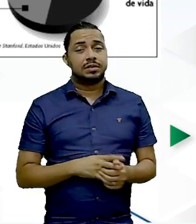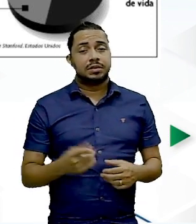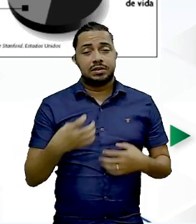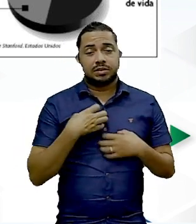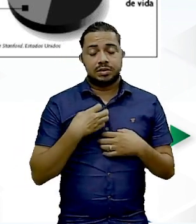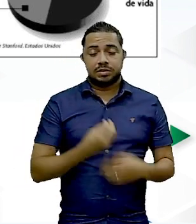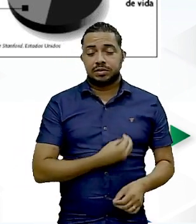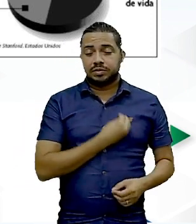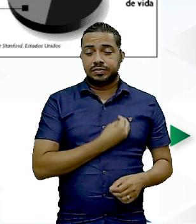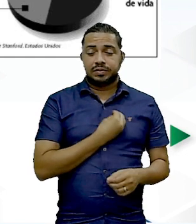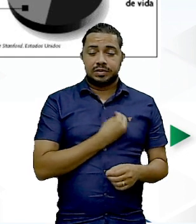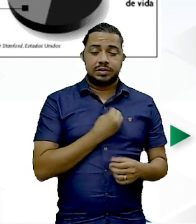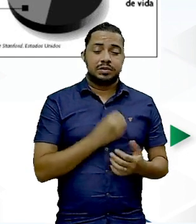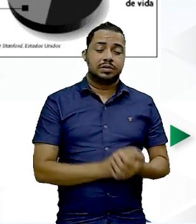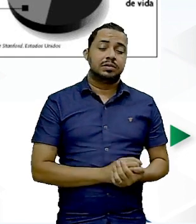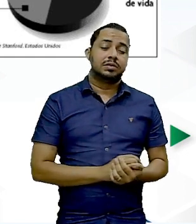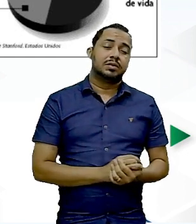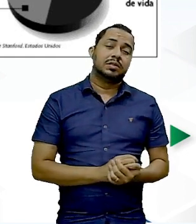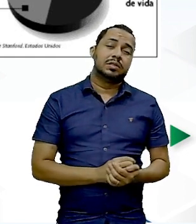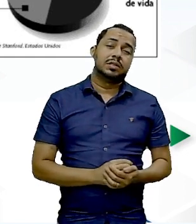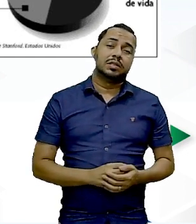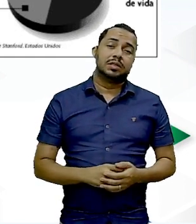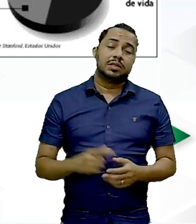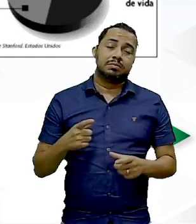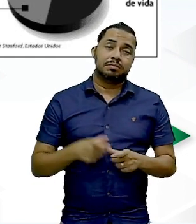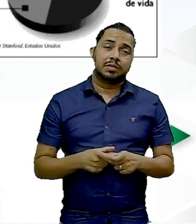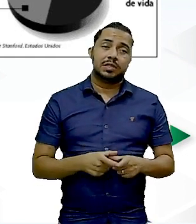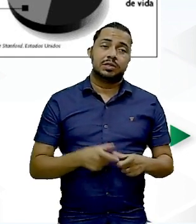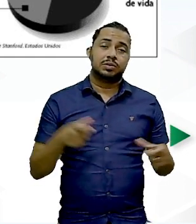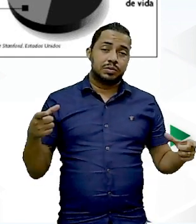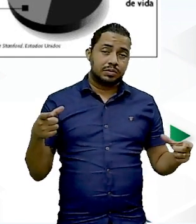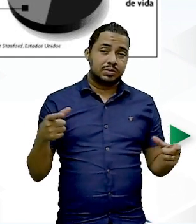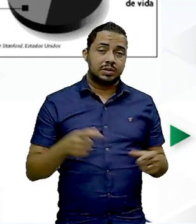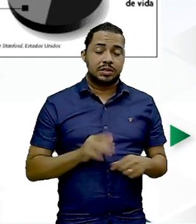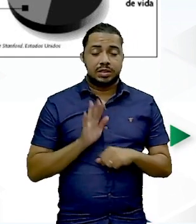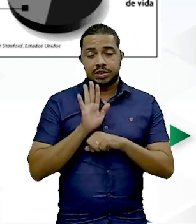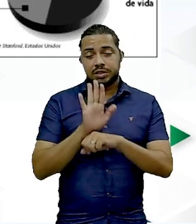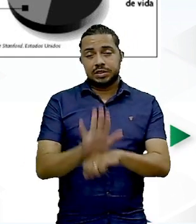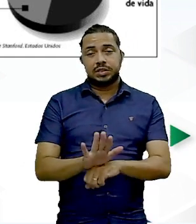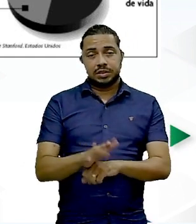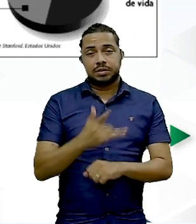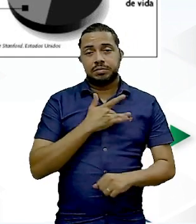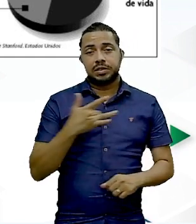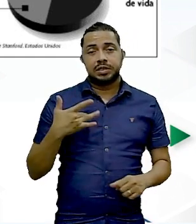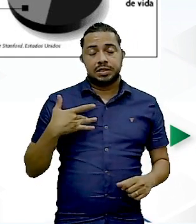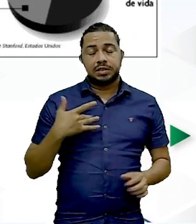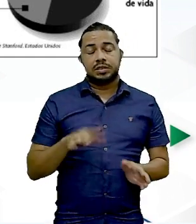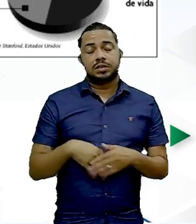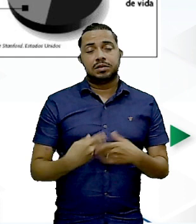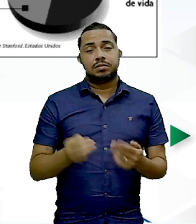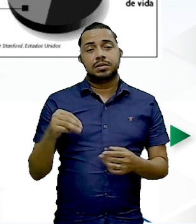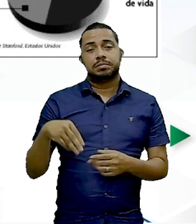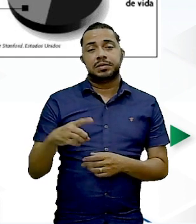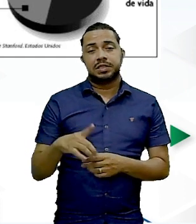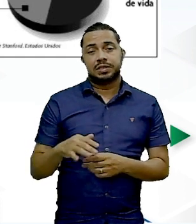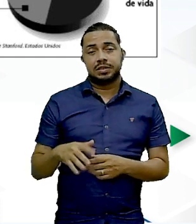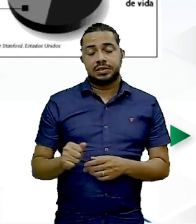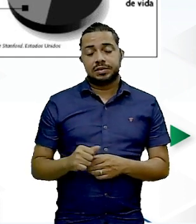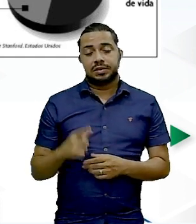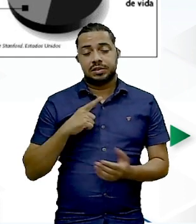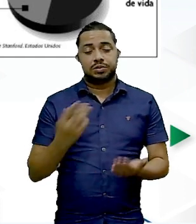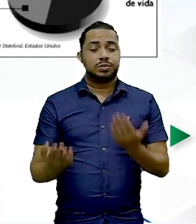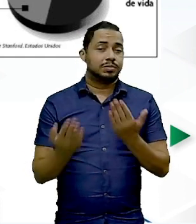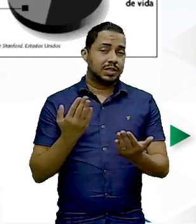de vida, tá vendo? Vai ser muito maior do que a assistência médica, tá vendo? Então, a média serve para esse